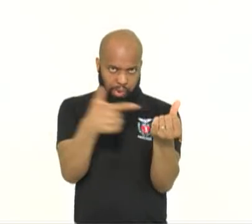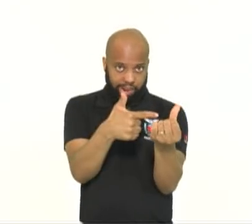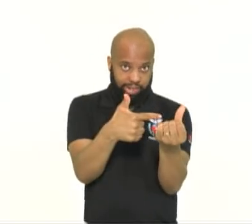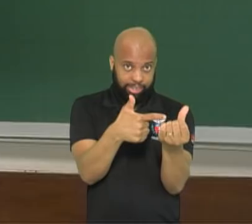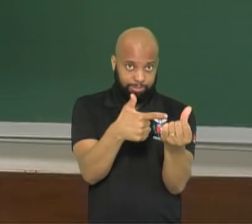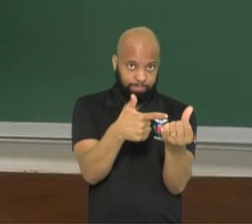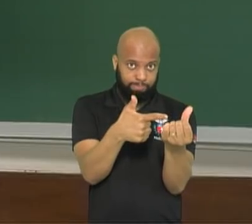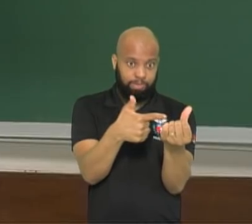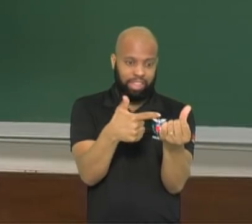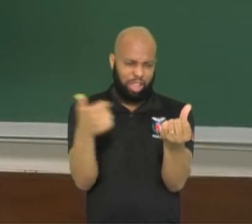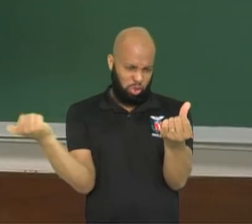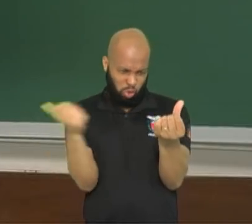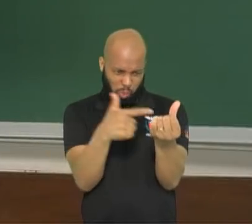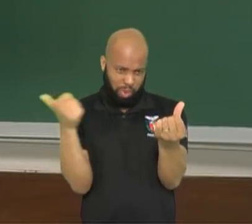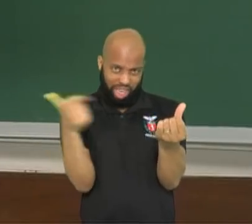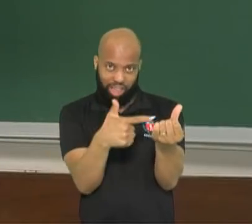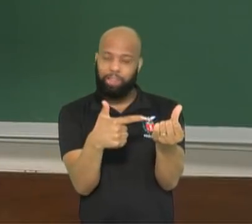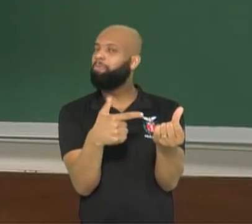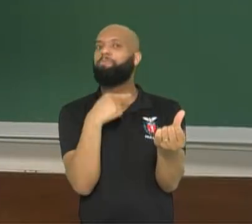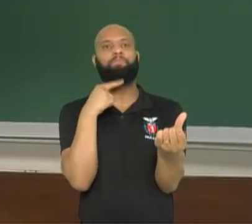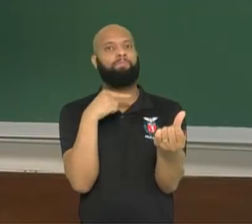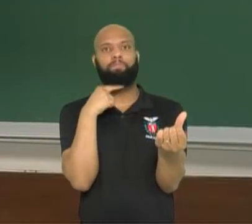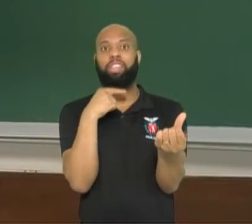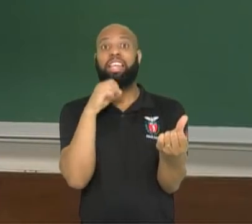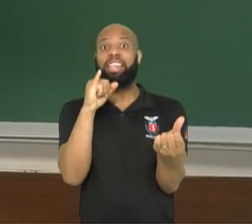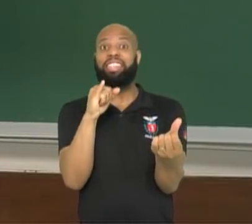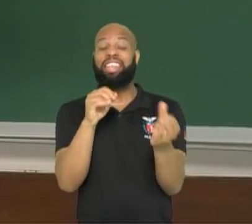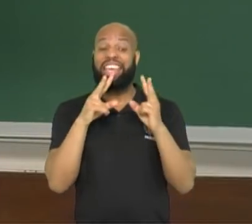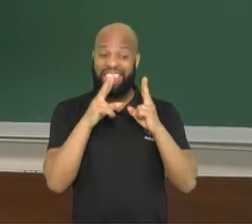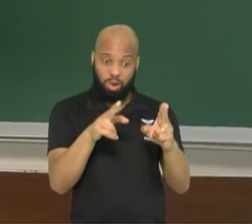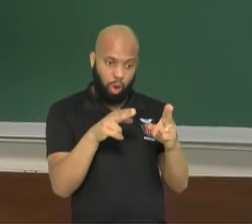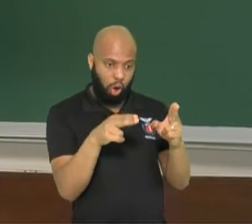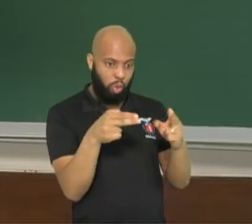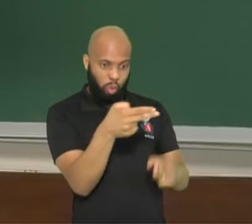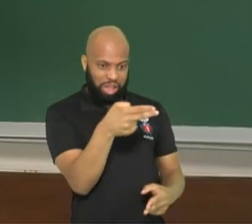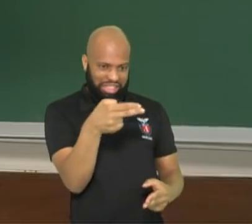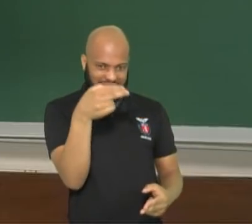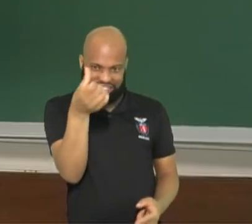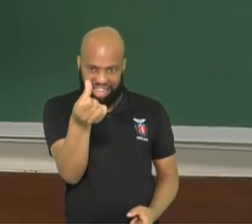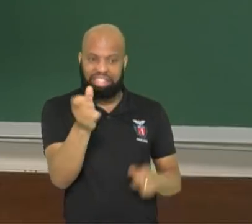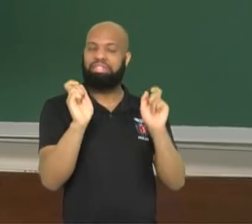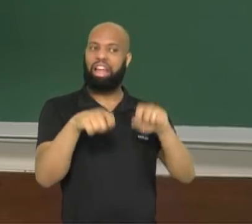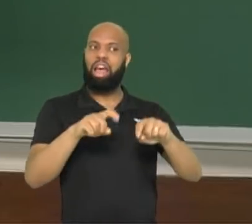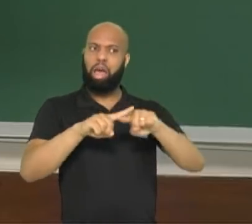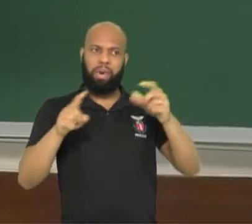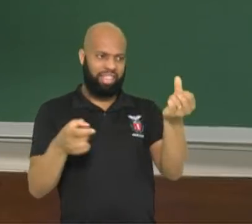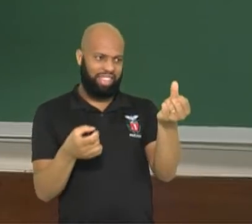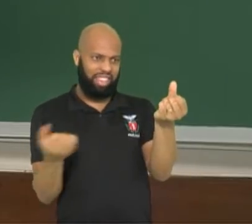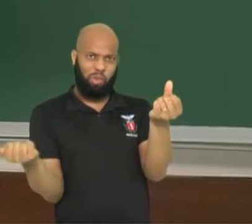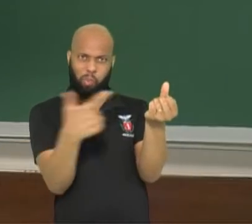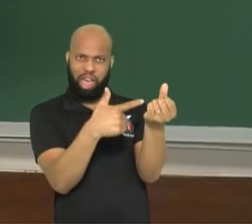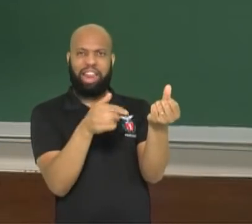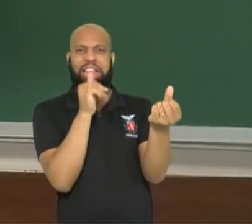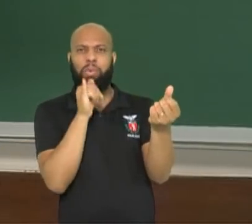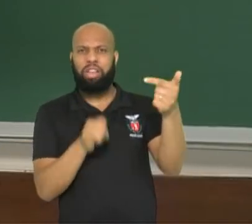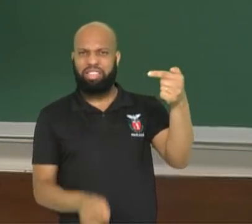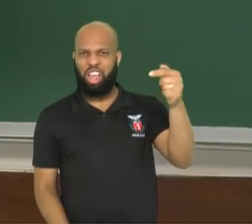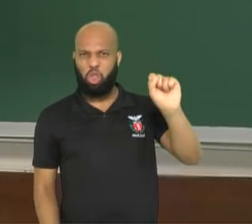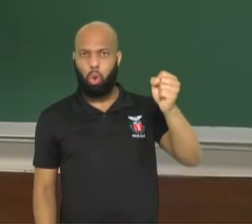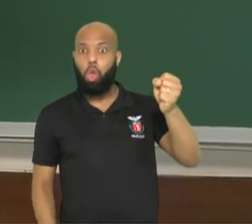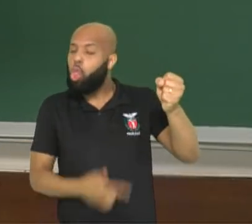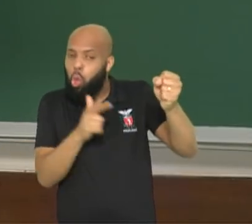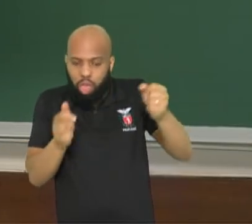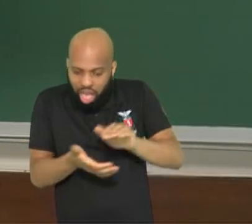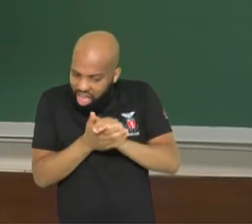6? Maior que 6, não. Se fosse igual a 6, sim. Mas maior que 6, nós não temos